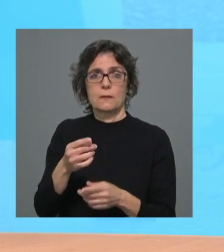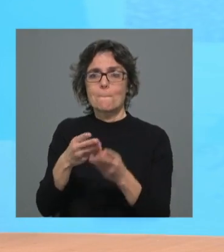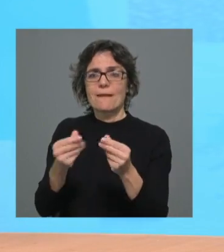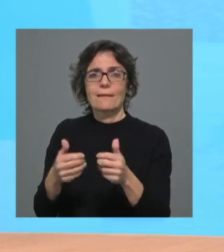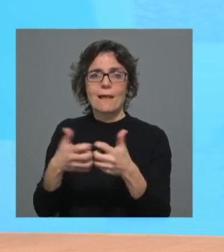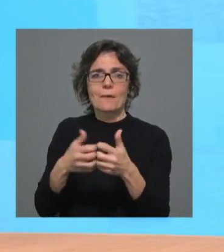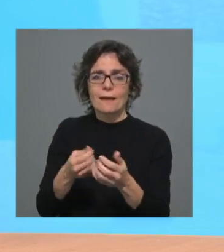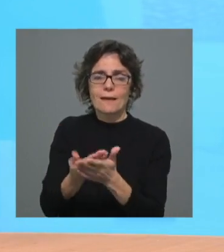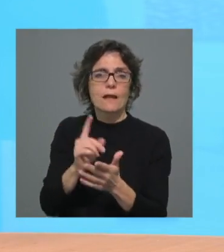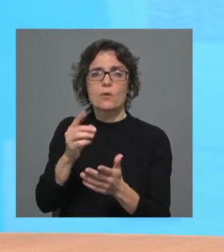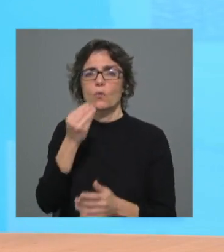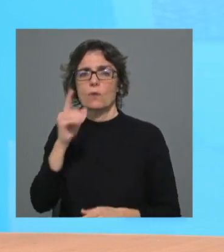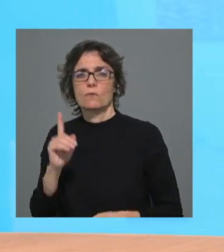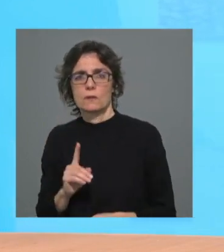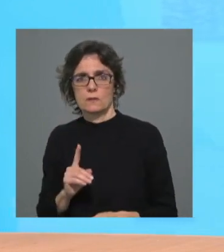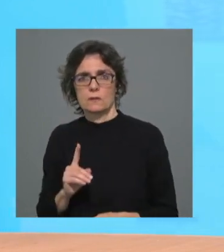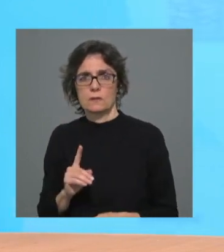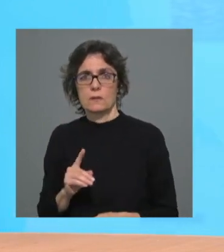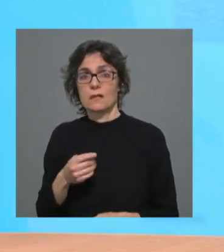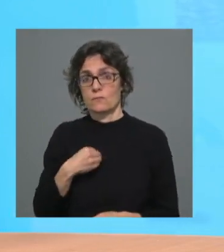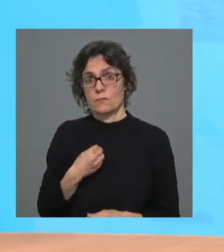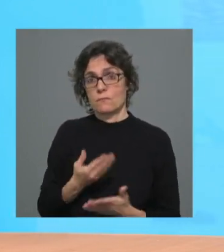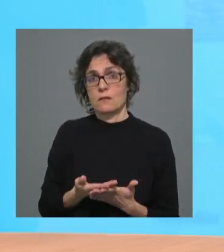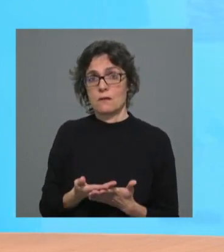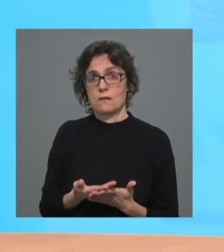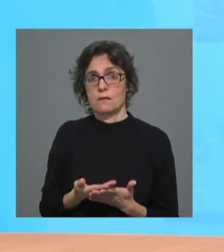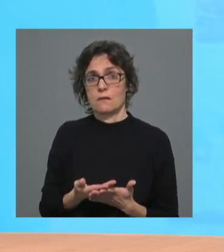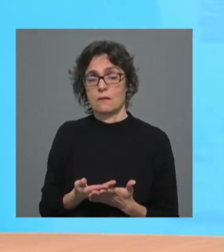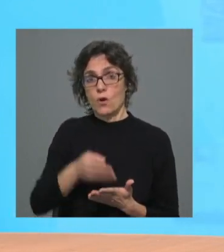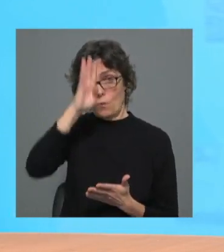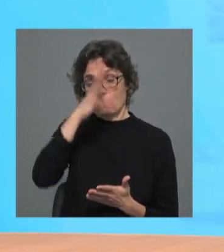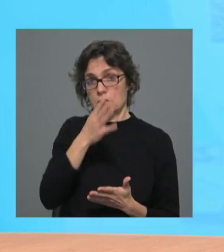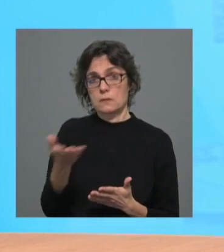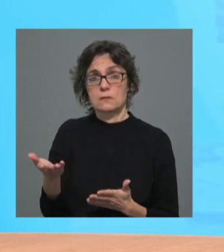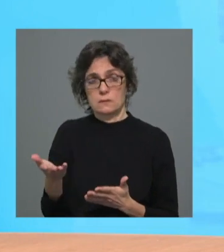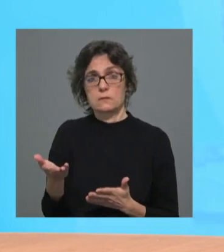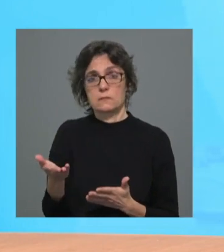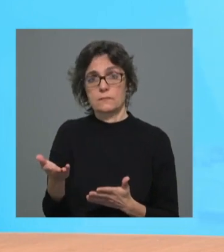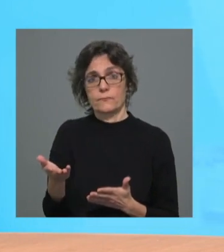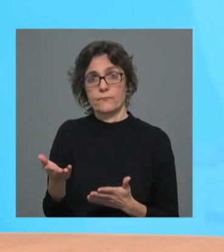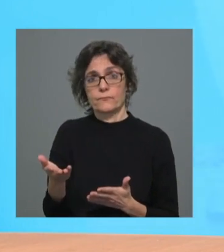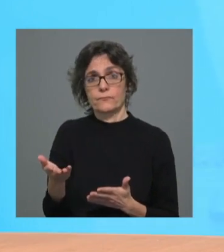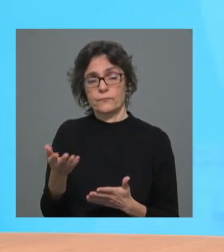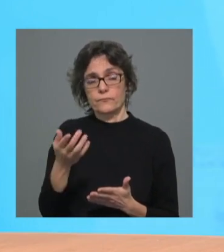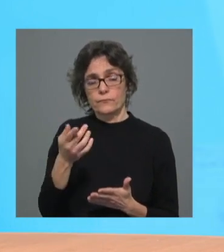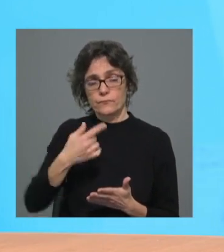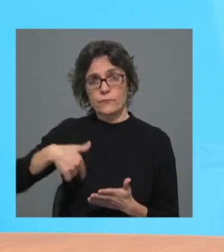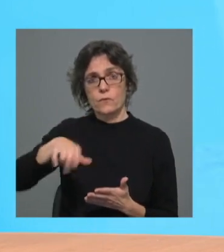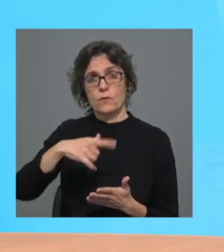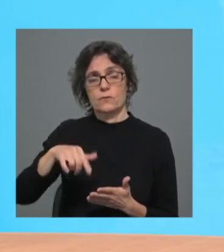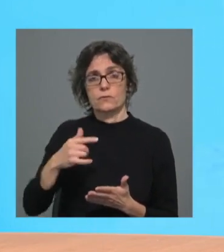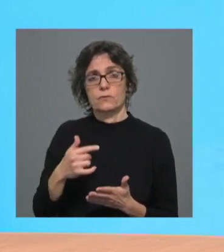Não me surpreende particularmente que tenha havido esta quase, honra seja feita, houve algum acompanhamento até dos canais